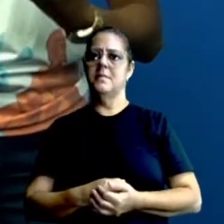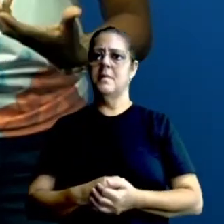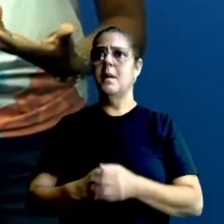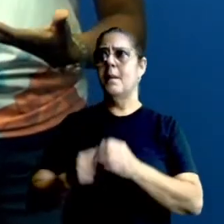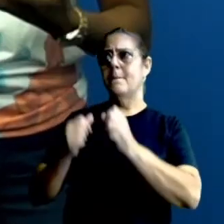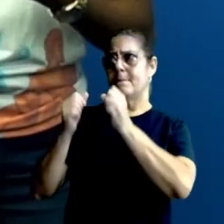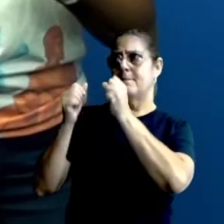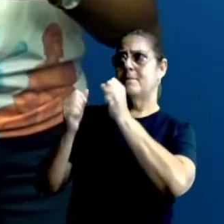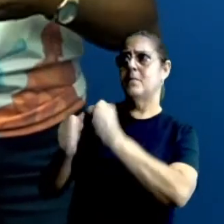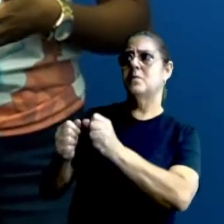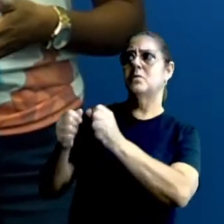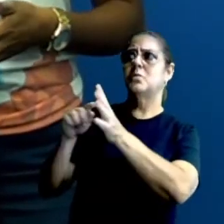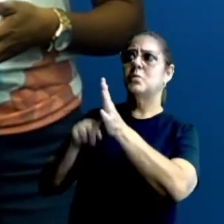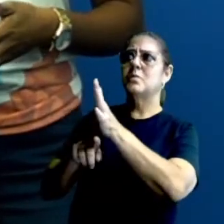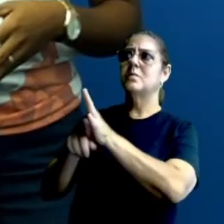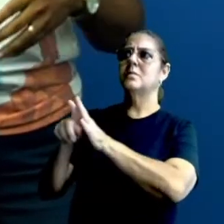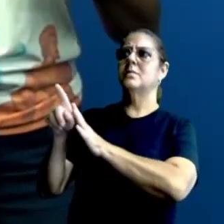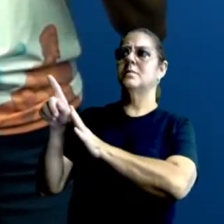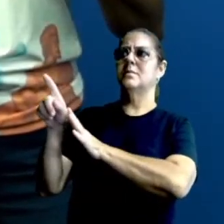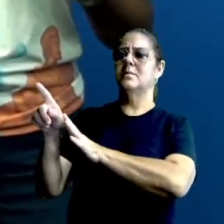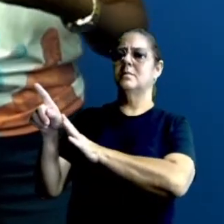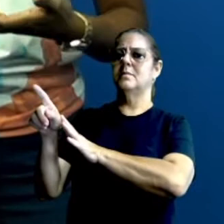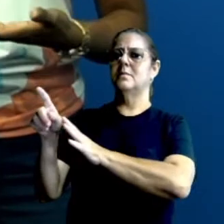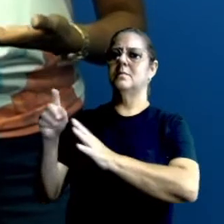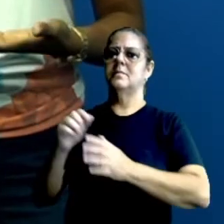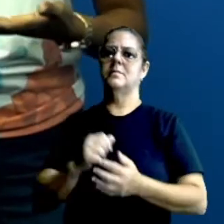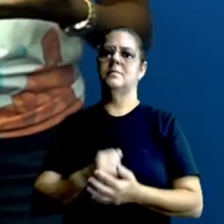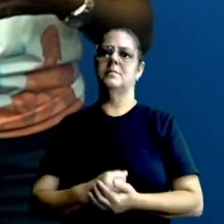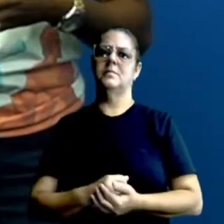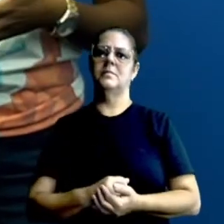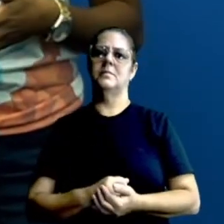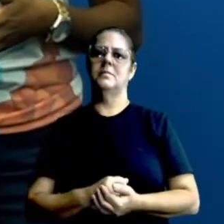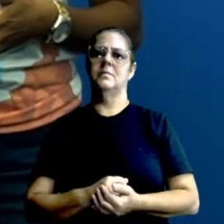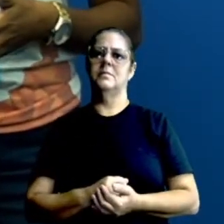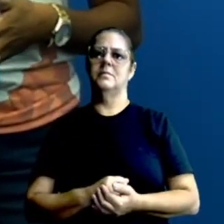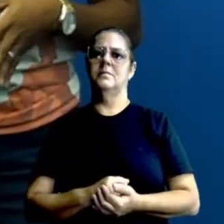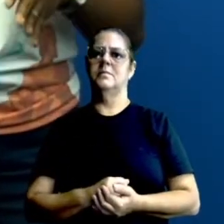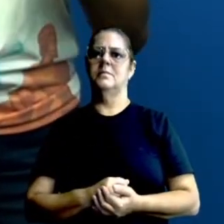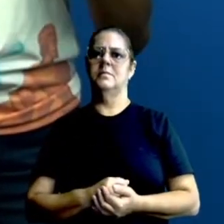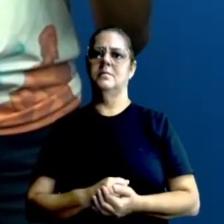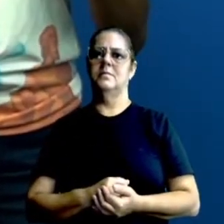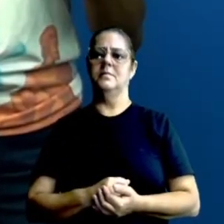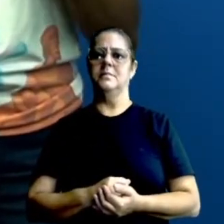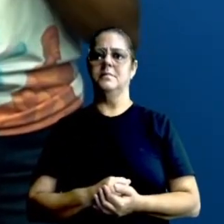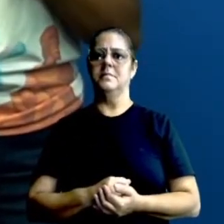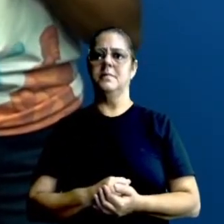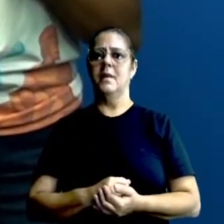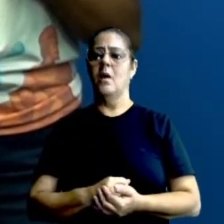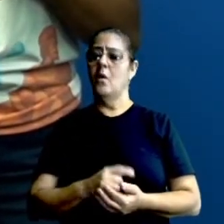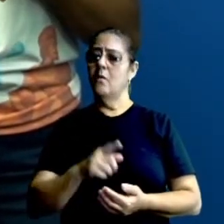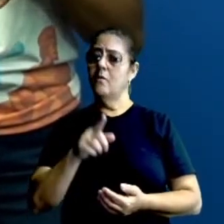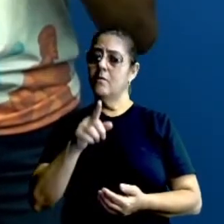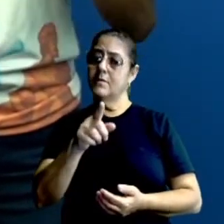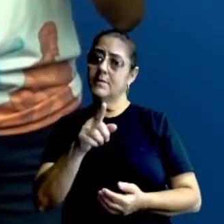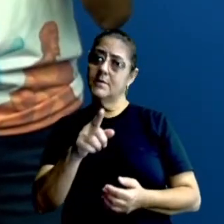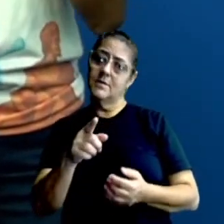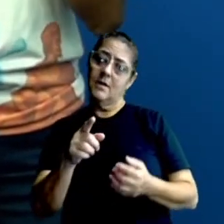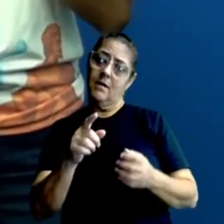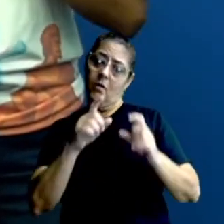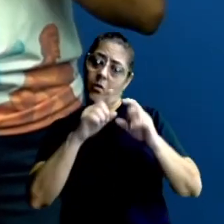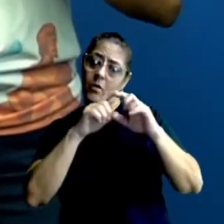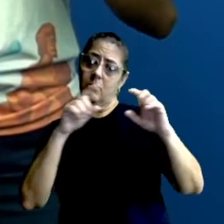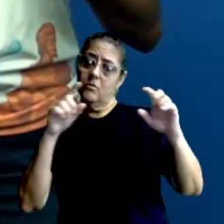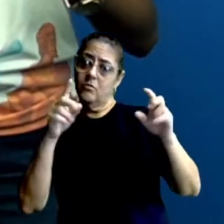nem é essa que a question 6 ai Ask a question então quando e essa frase